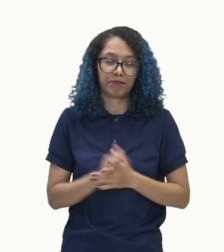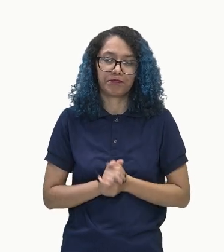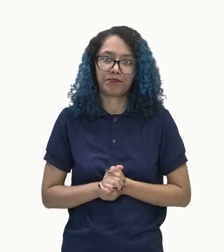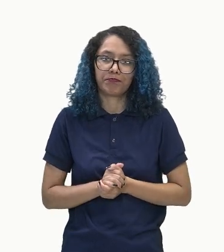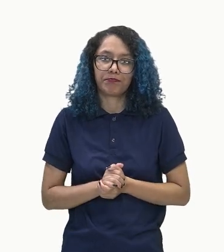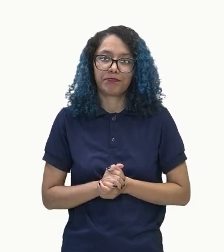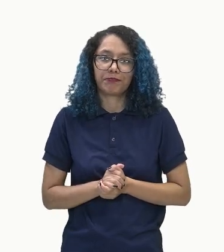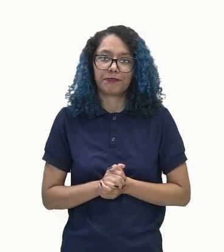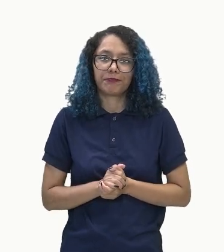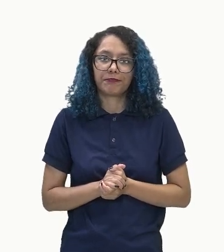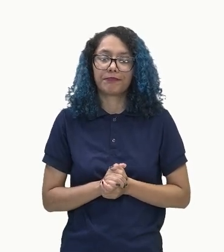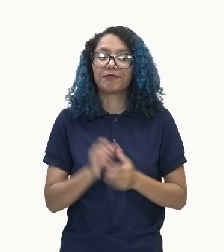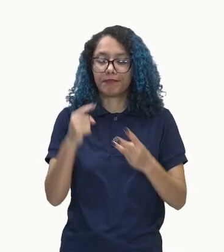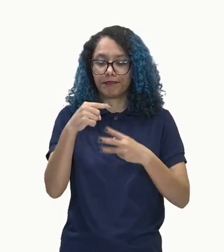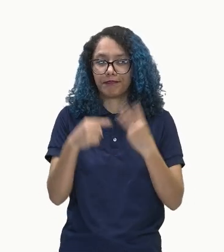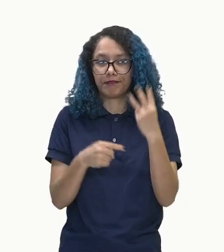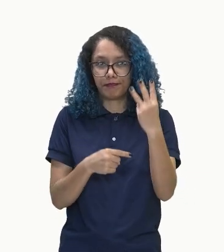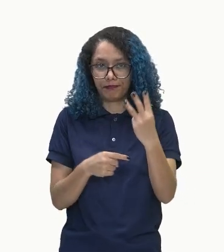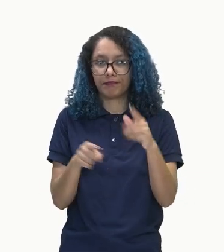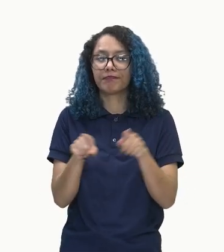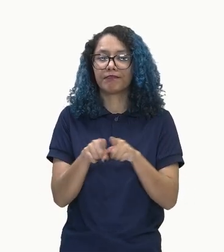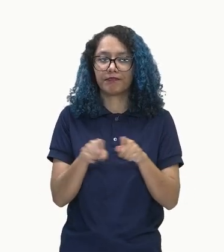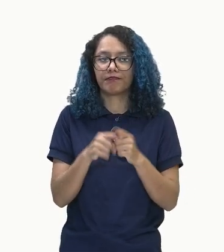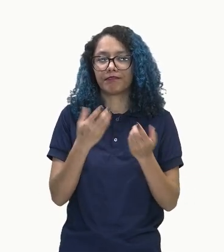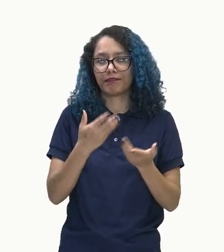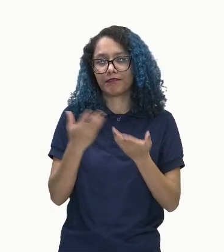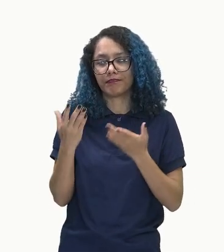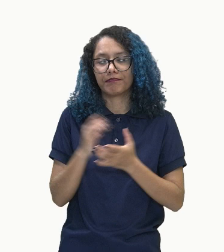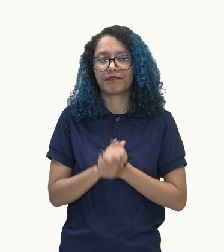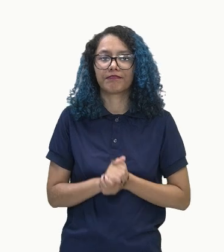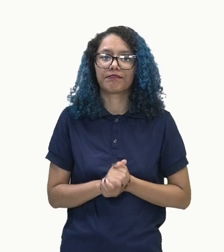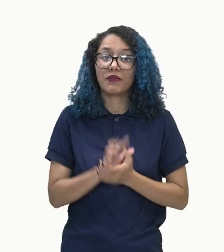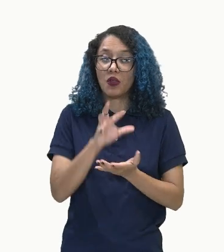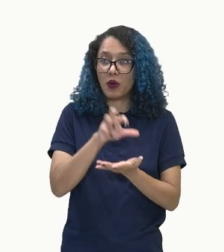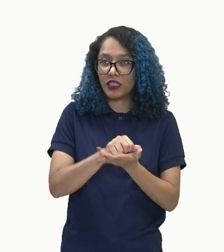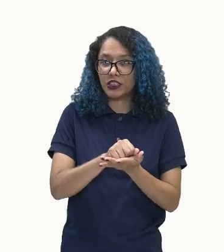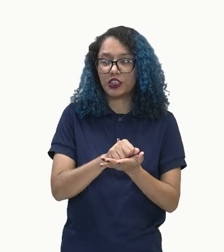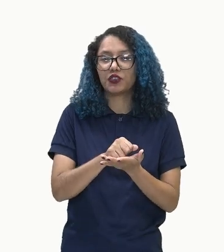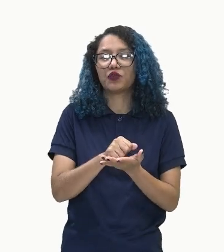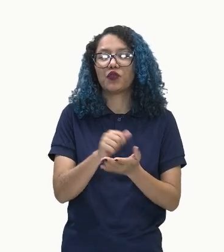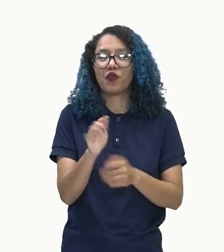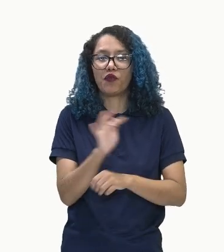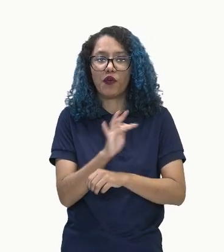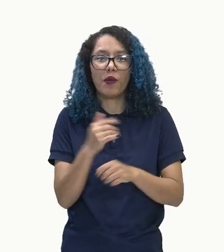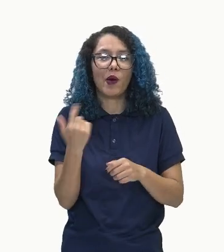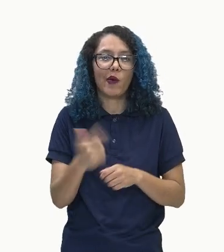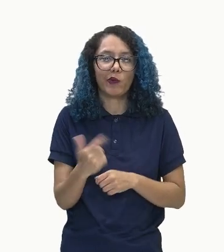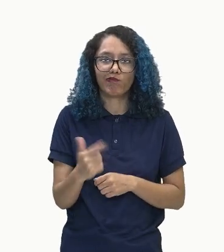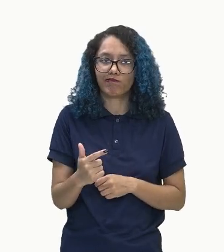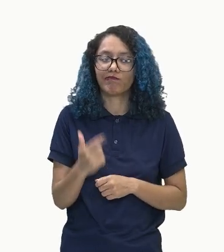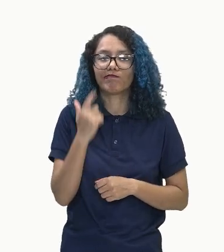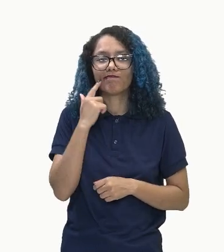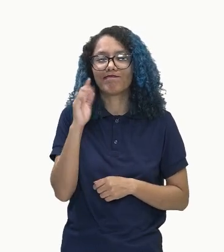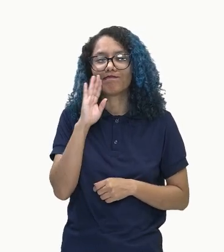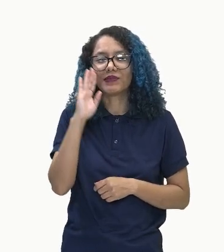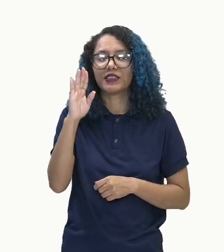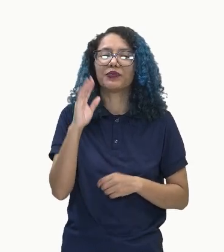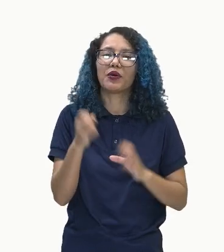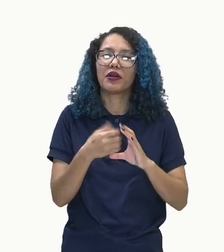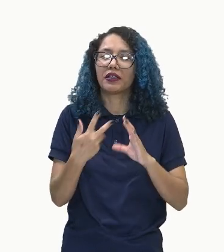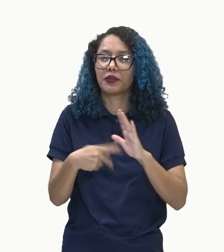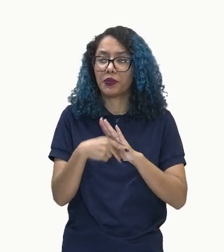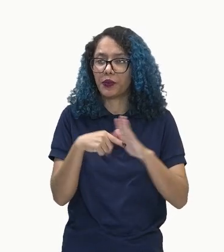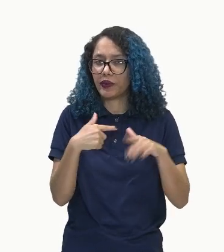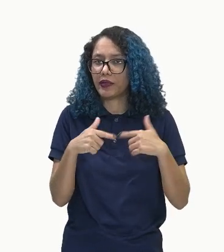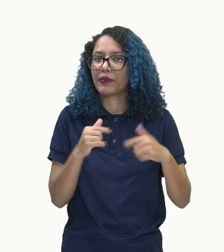Bom, temos três, né? São elas: falta de registro formal. Essa é a principal característica do trabalho informal, meus